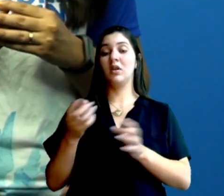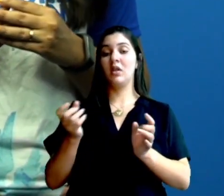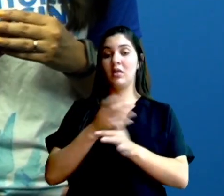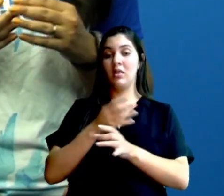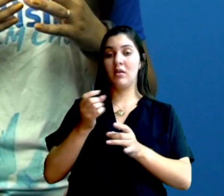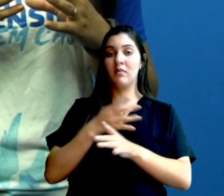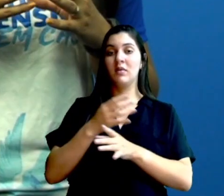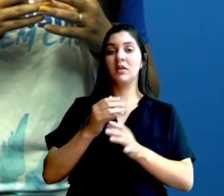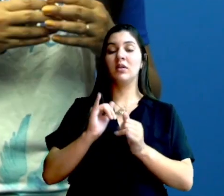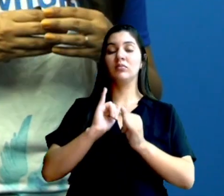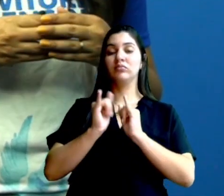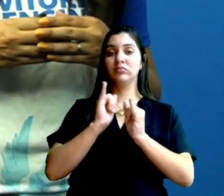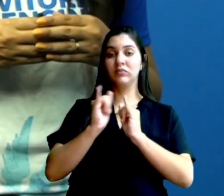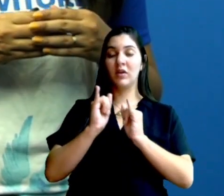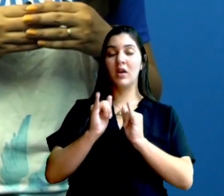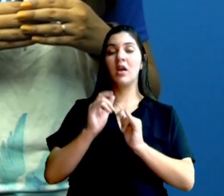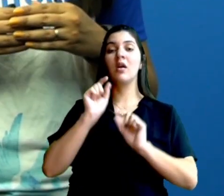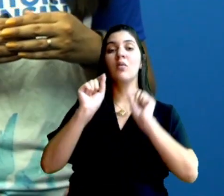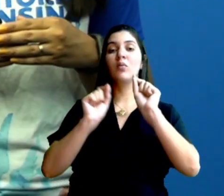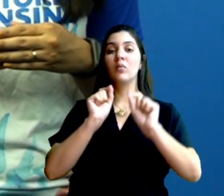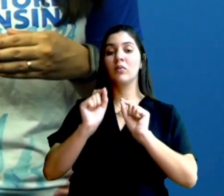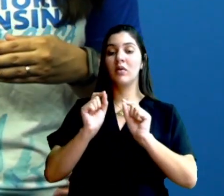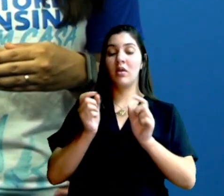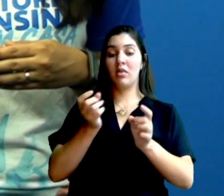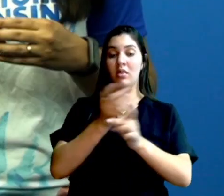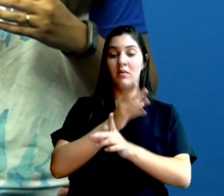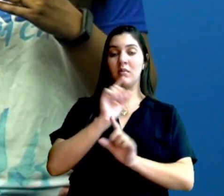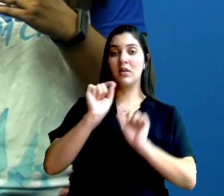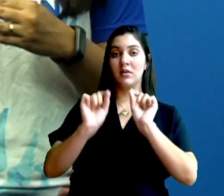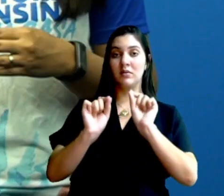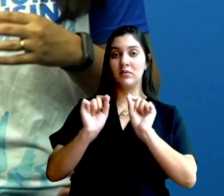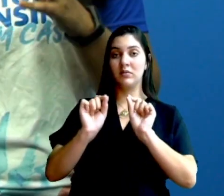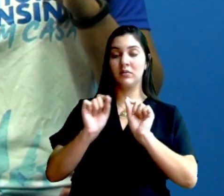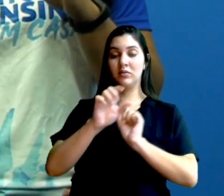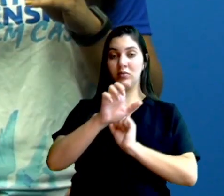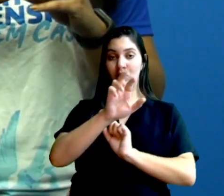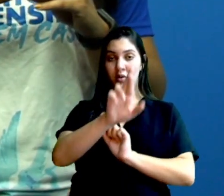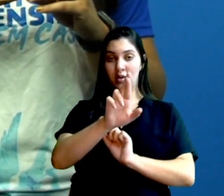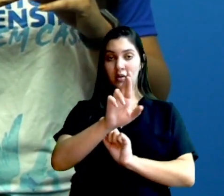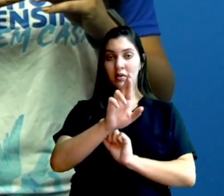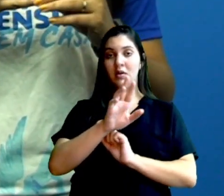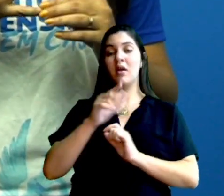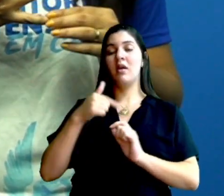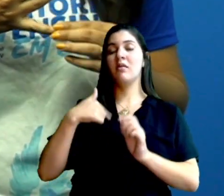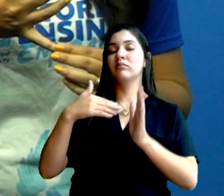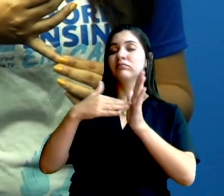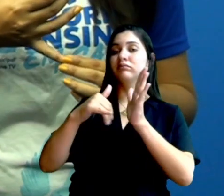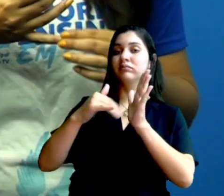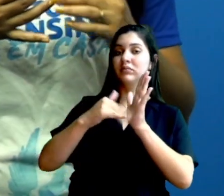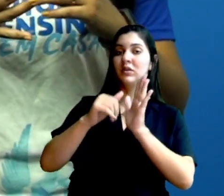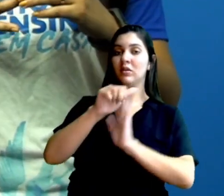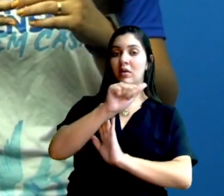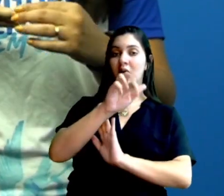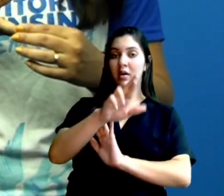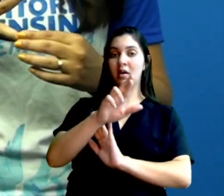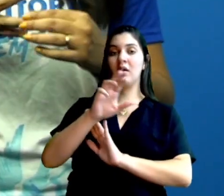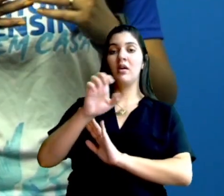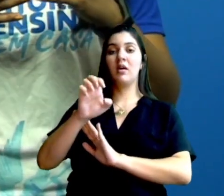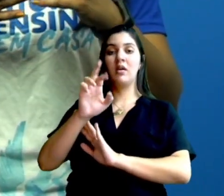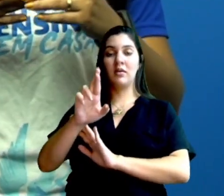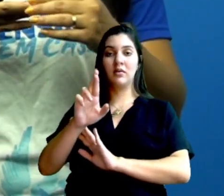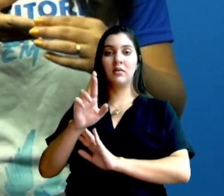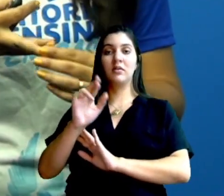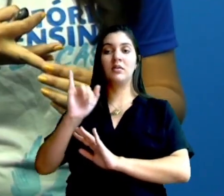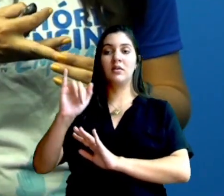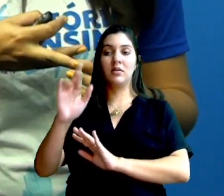terminação de infinitivo é justamente essa terminação do R. Então, eu tiro o AR, o